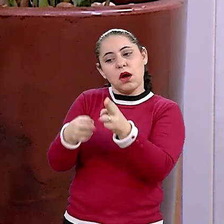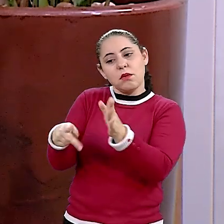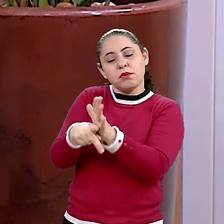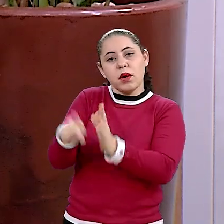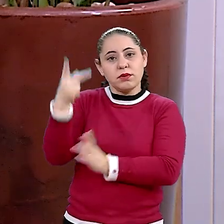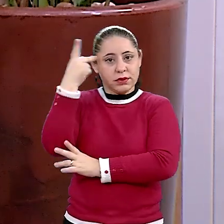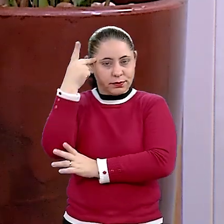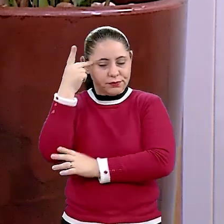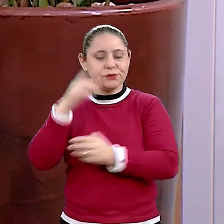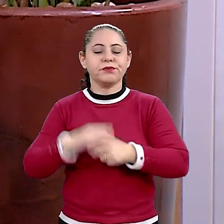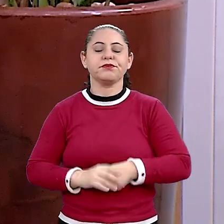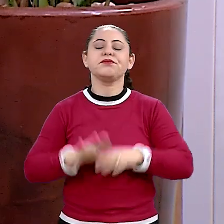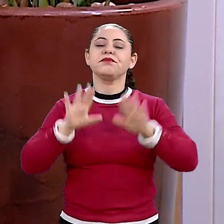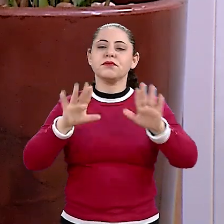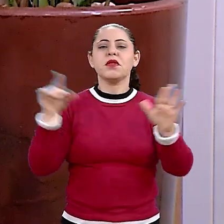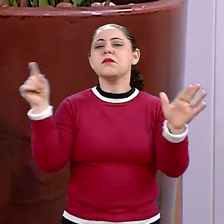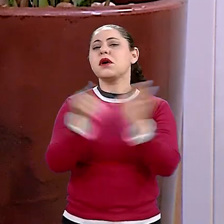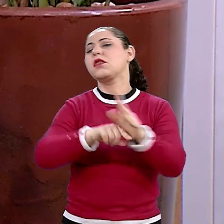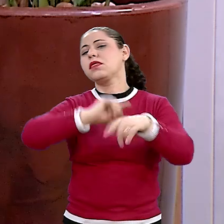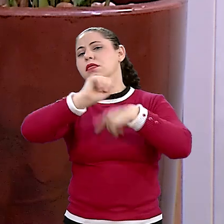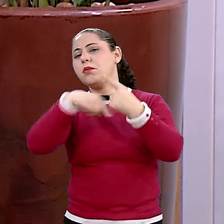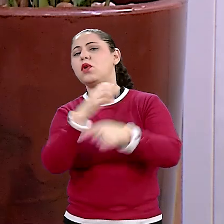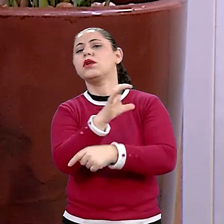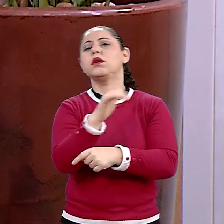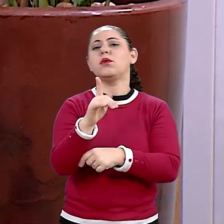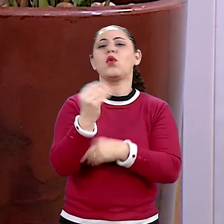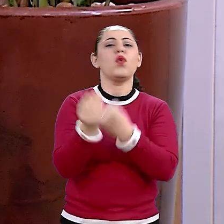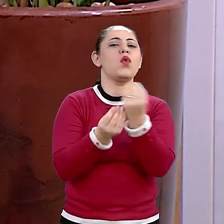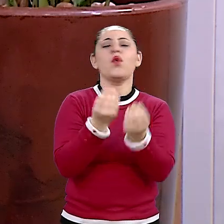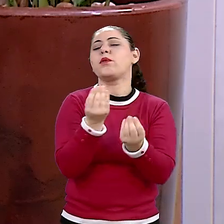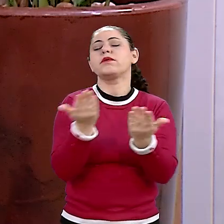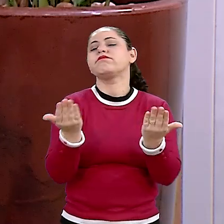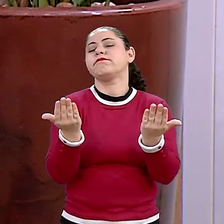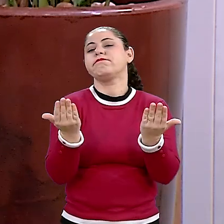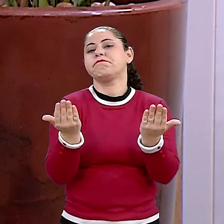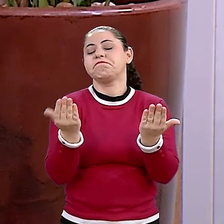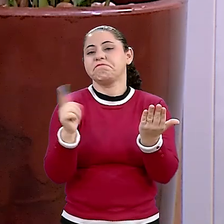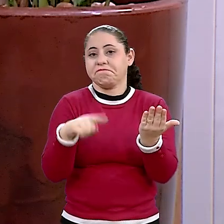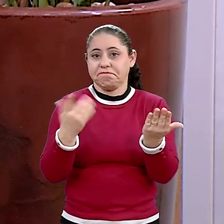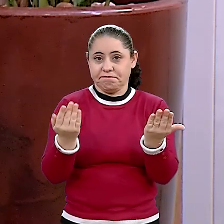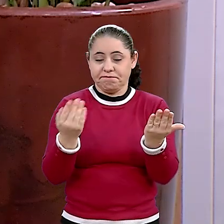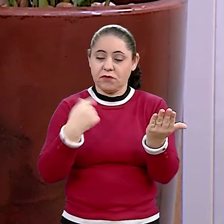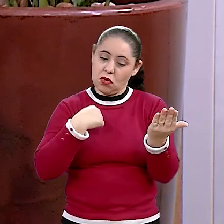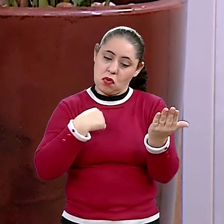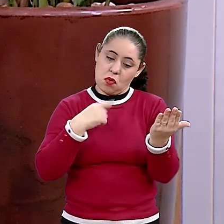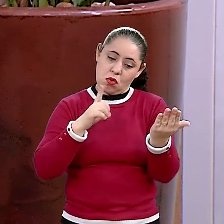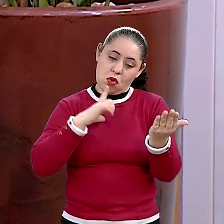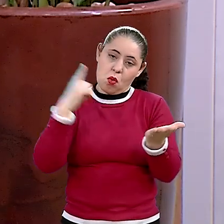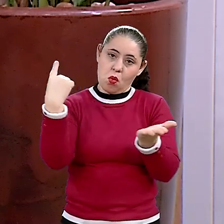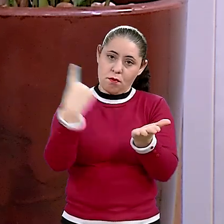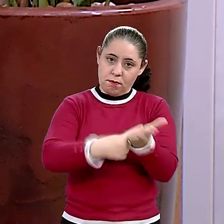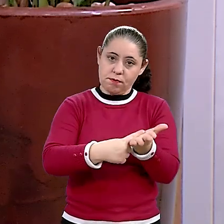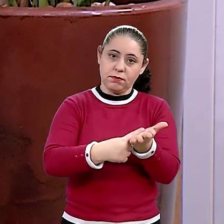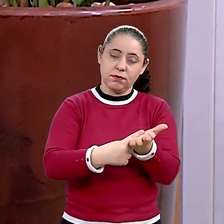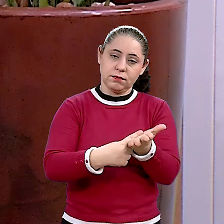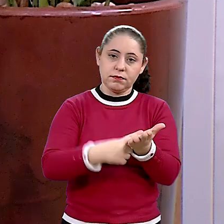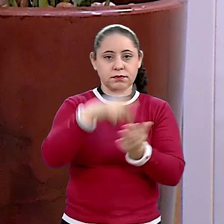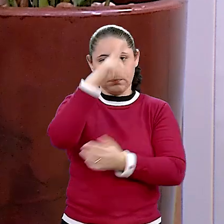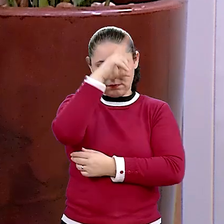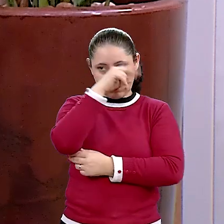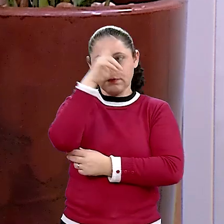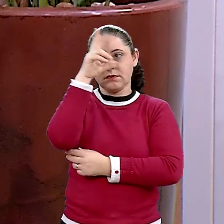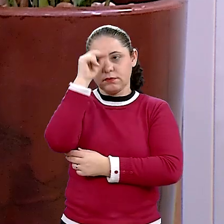que é a inovação. Bom, aí a gente pergunta, bom, e depois de Campo Grande, como é que fica? Porque eu tenho um compromisso com